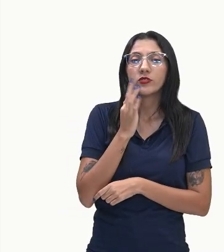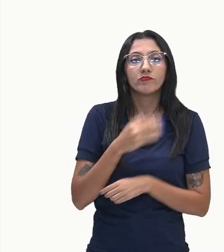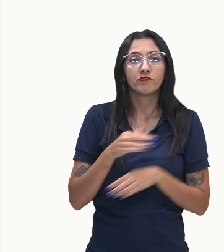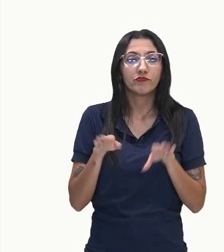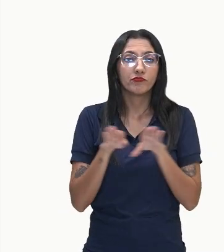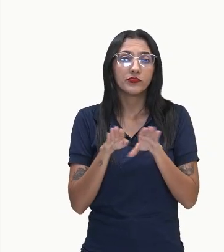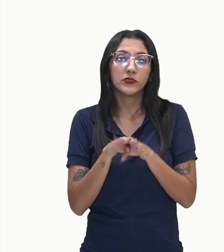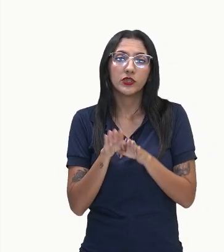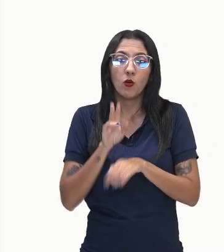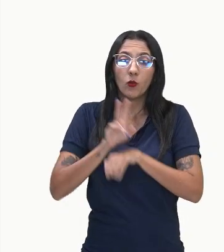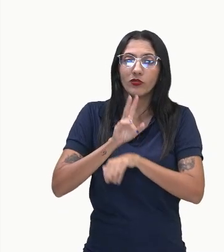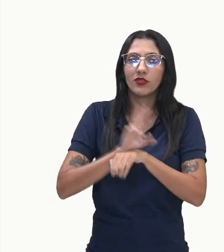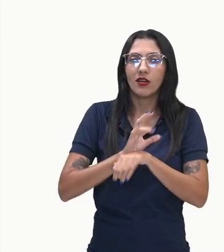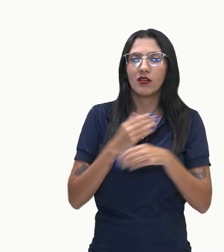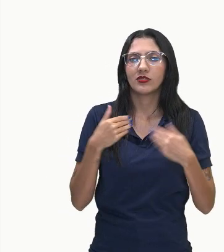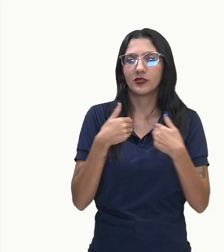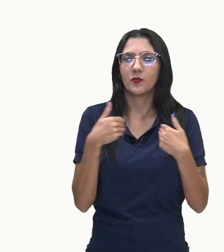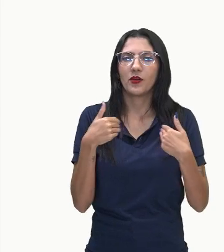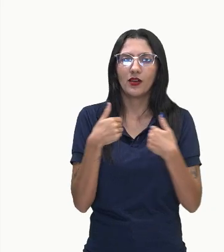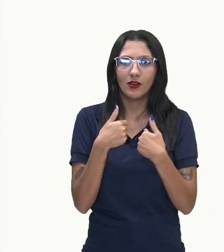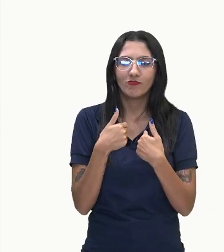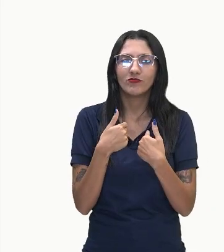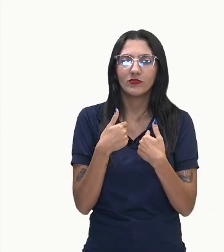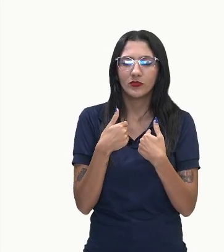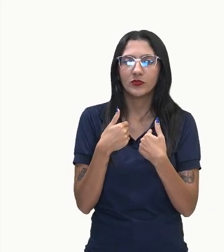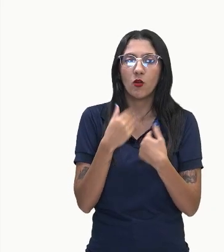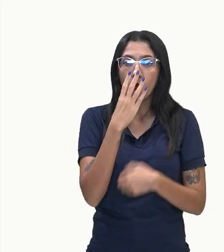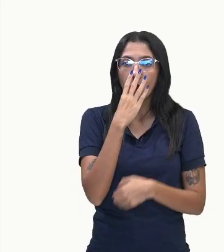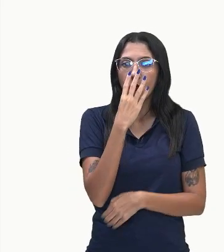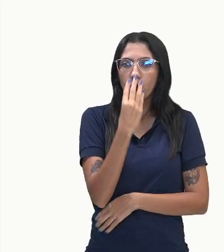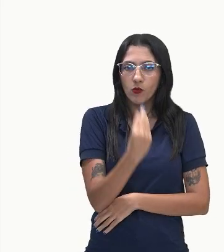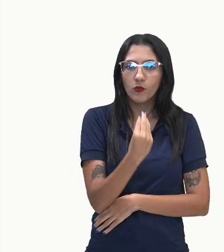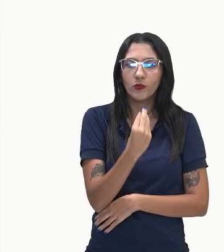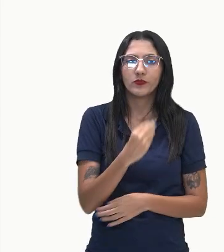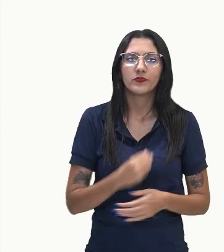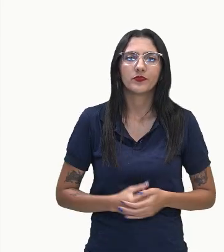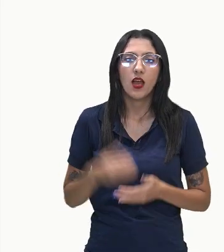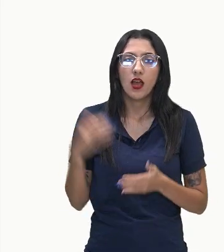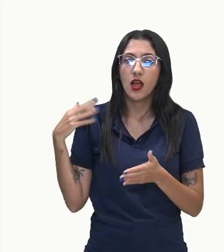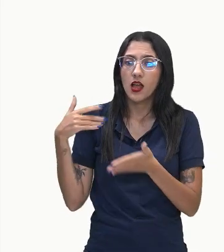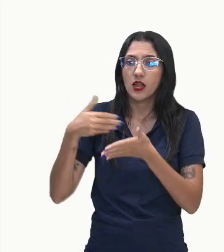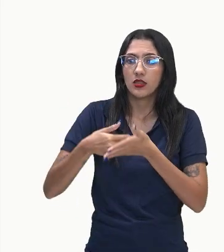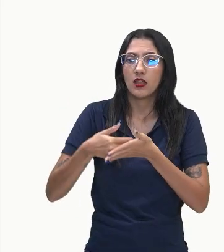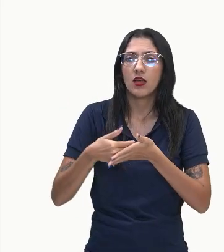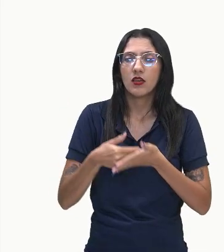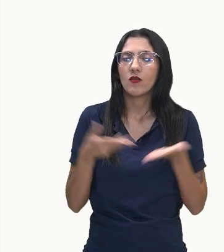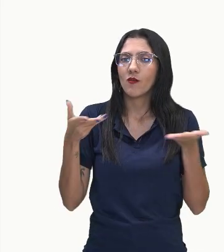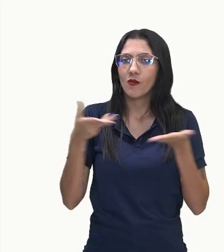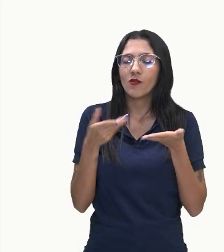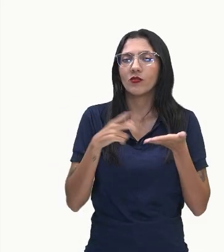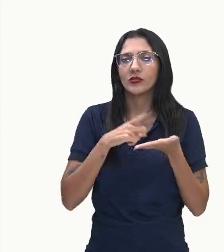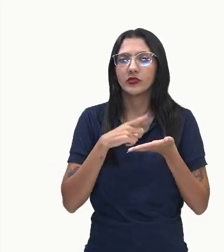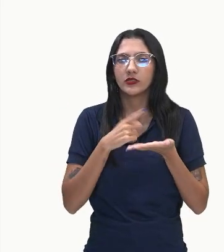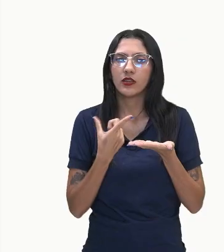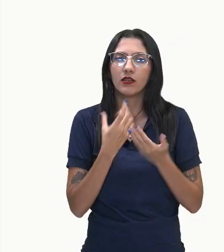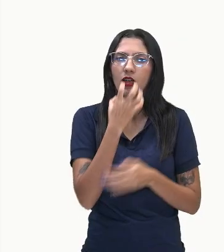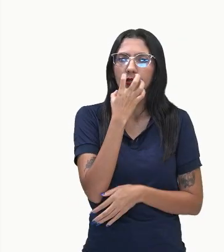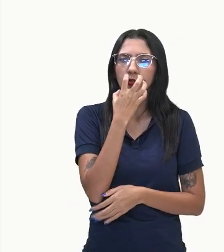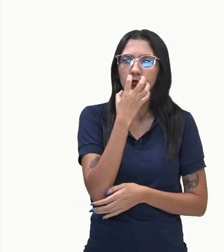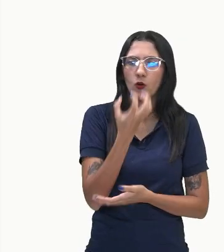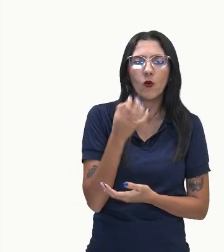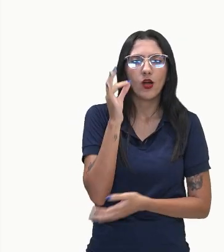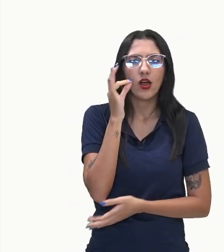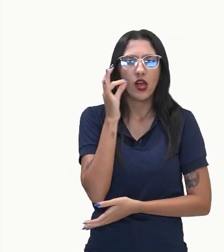os animais, primeiramente os lobos, e hoje nós temos animais domesticados, até o dia de hoje, como os cães, os